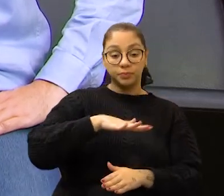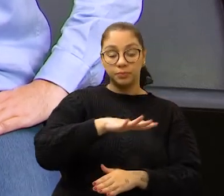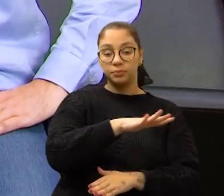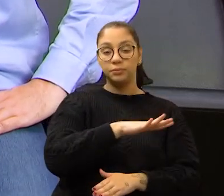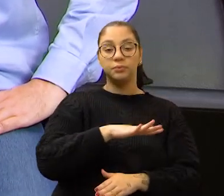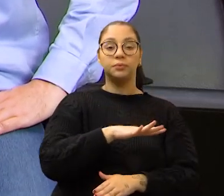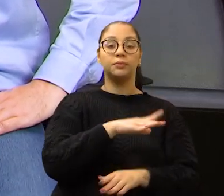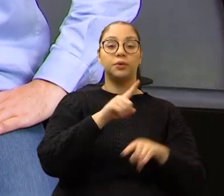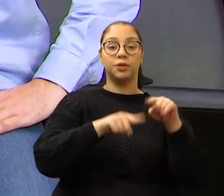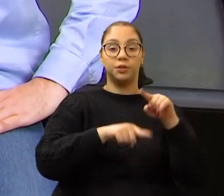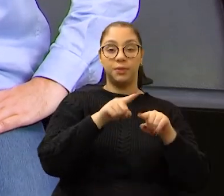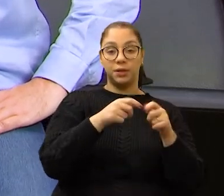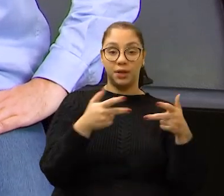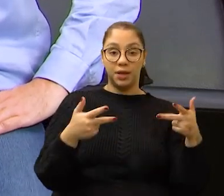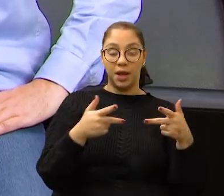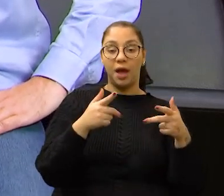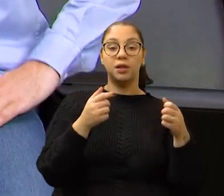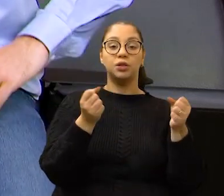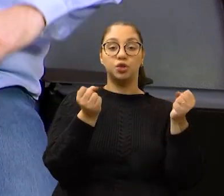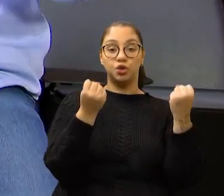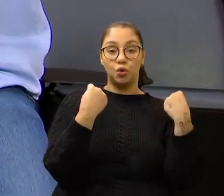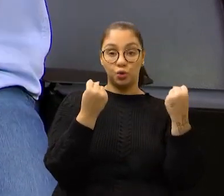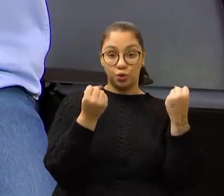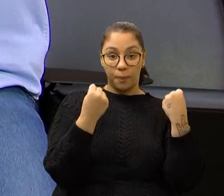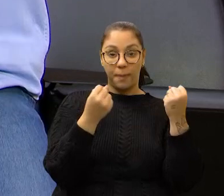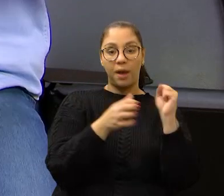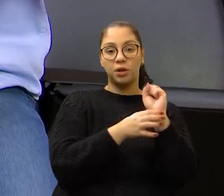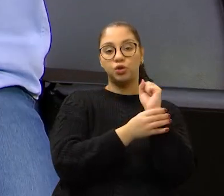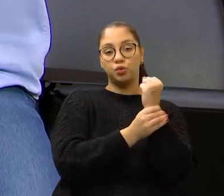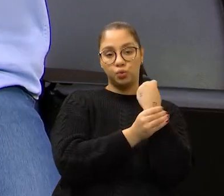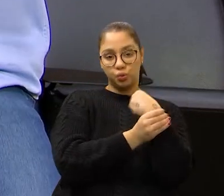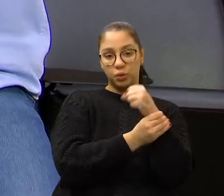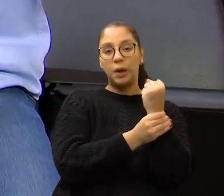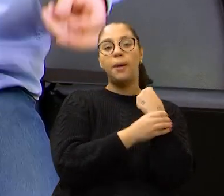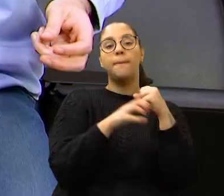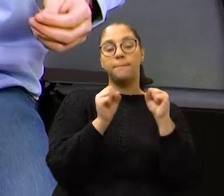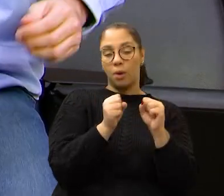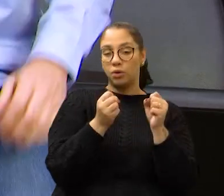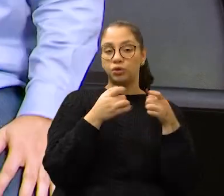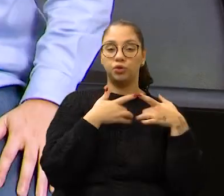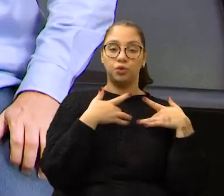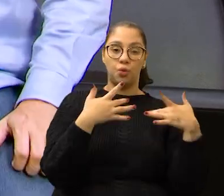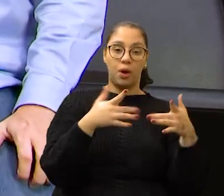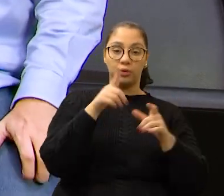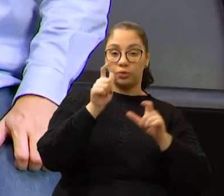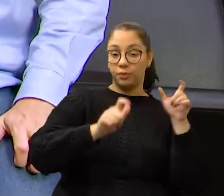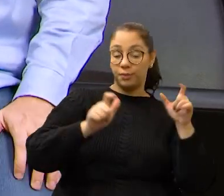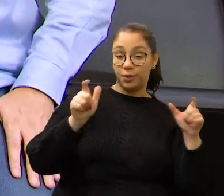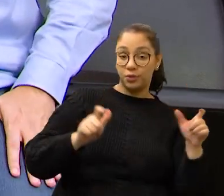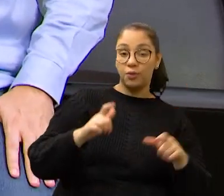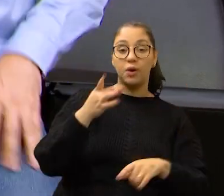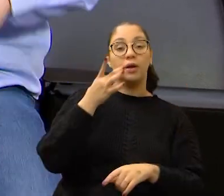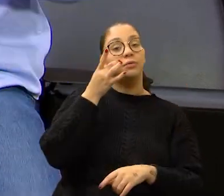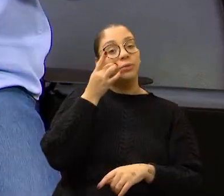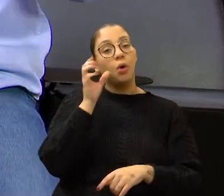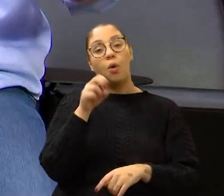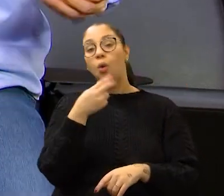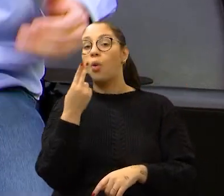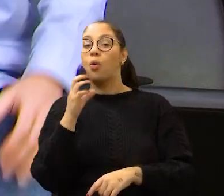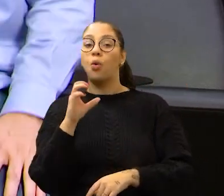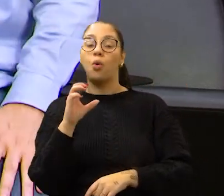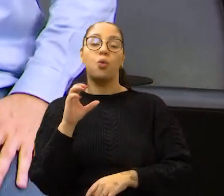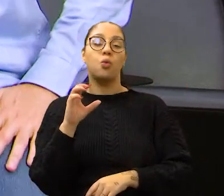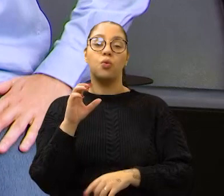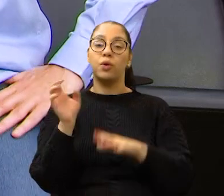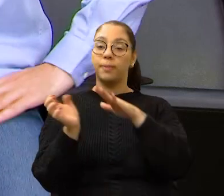de Materiais Ortopédicos, que pode ser doados por pessoas físicas ou jurídicas para distribuição gratuitas, ou até